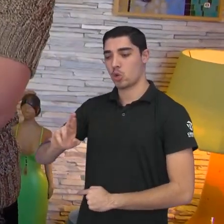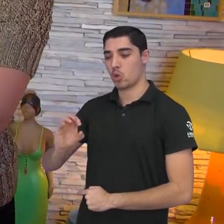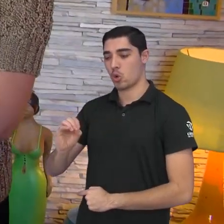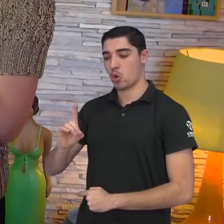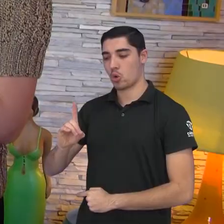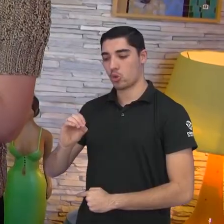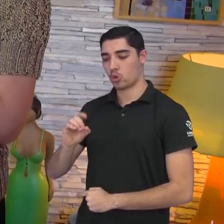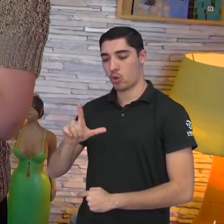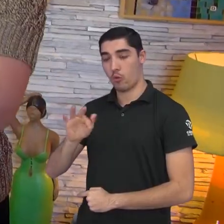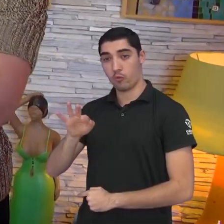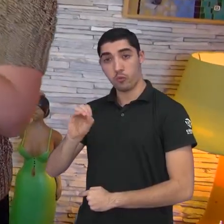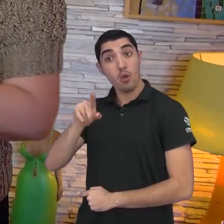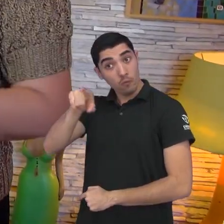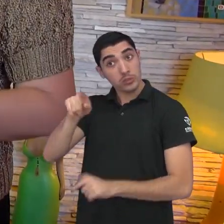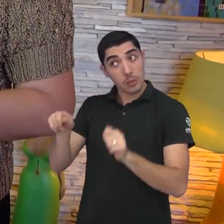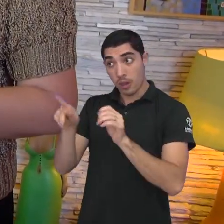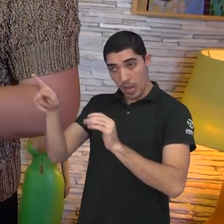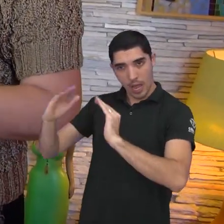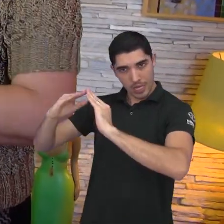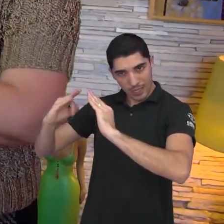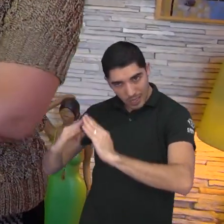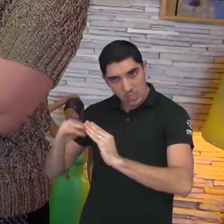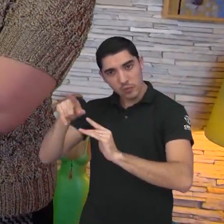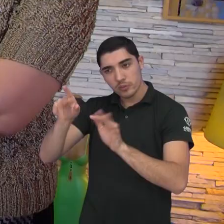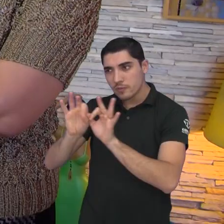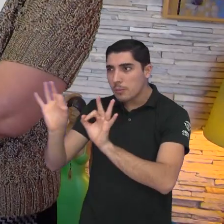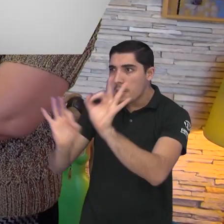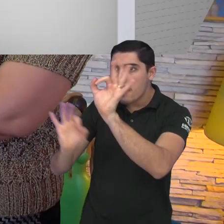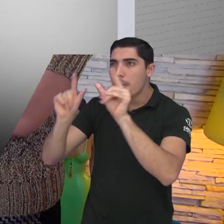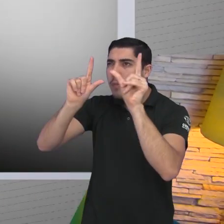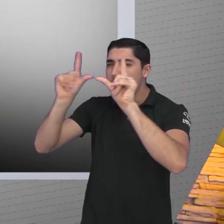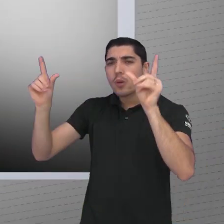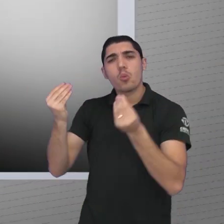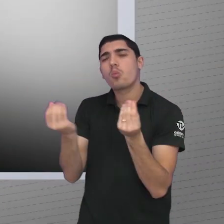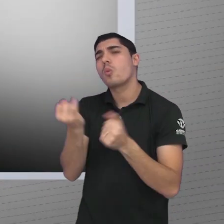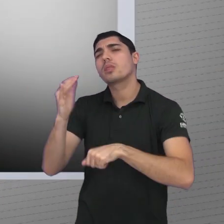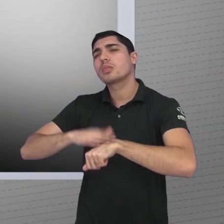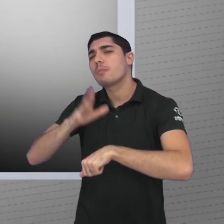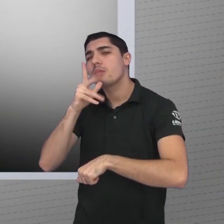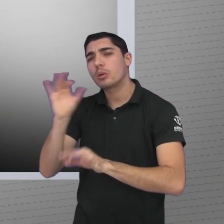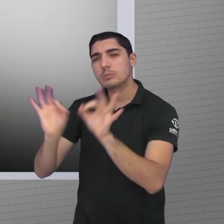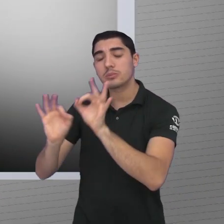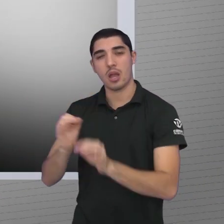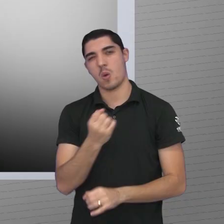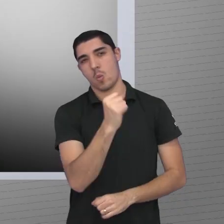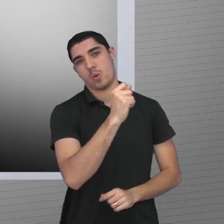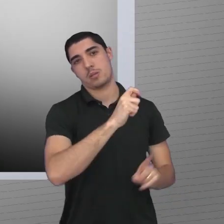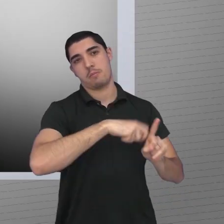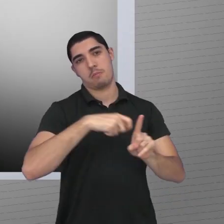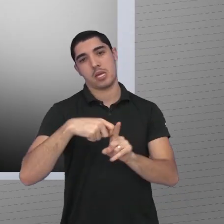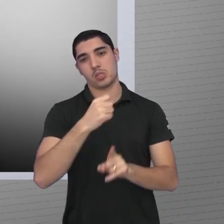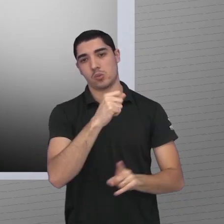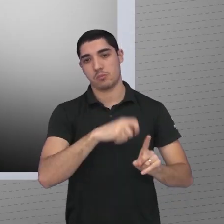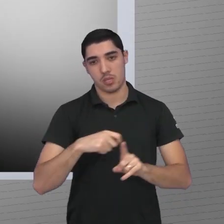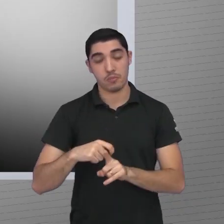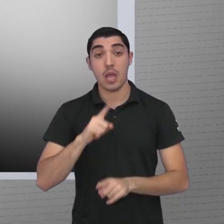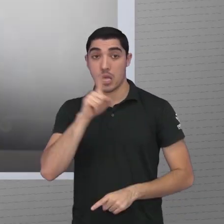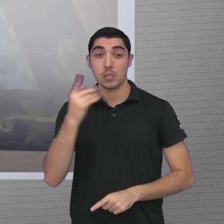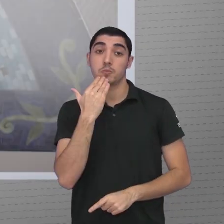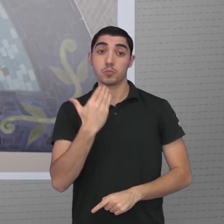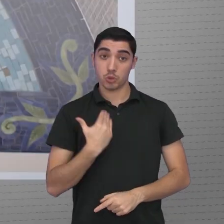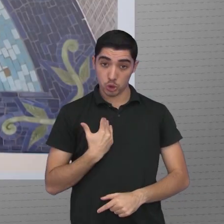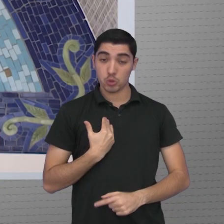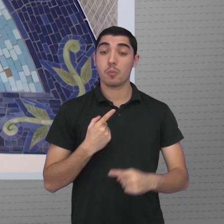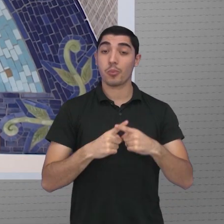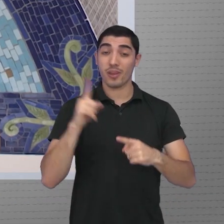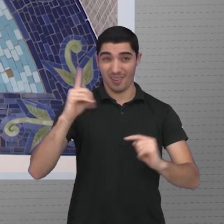Você fez o relicário todo de mosaico. Quanto tempo demorou para fazer aquele relicário? Aquilo foi uns 8 meses. 8 meses de trabalho. E foi encomendado